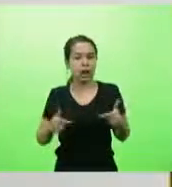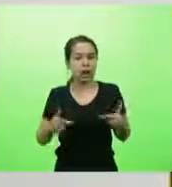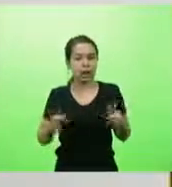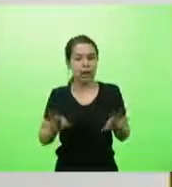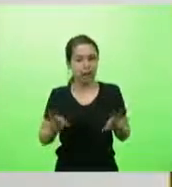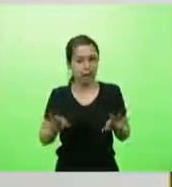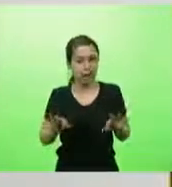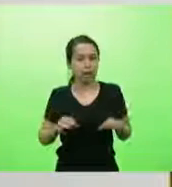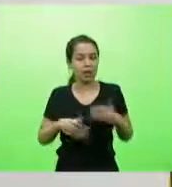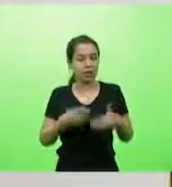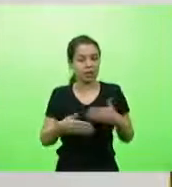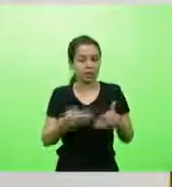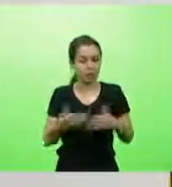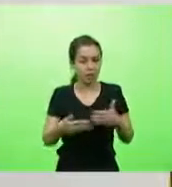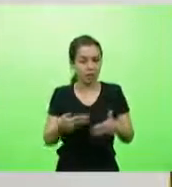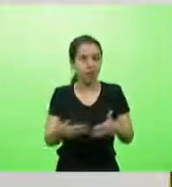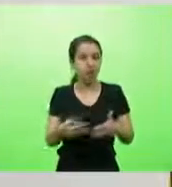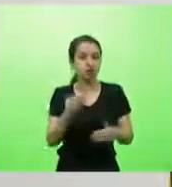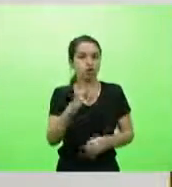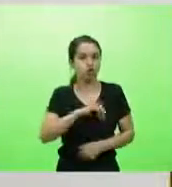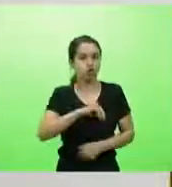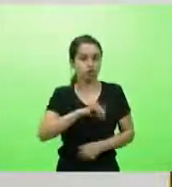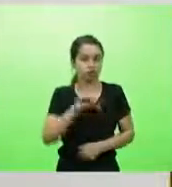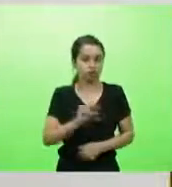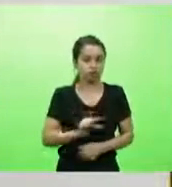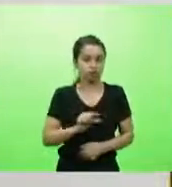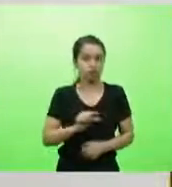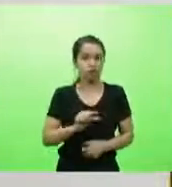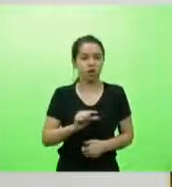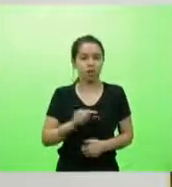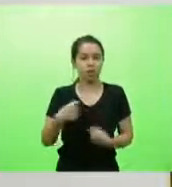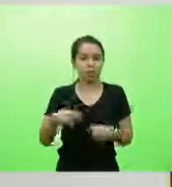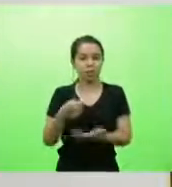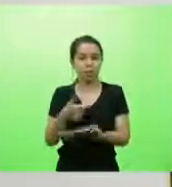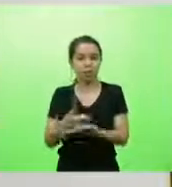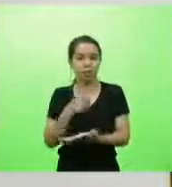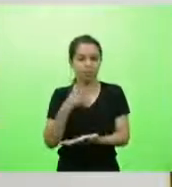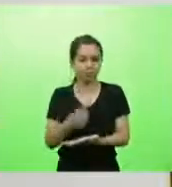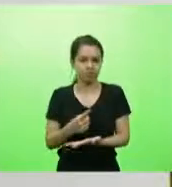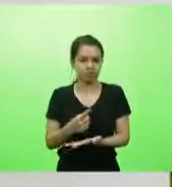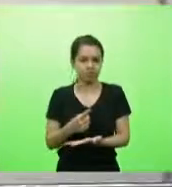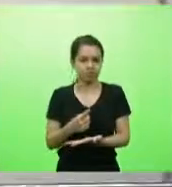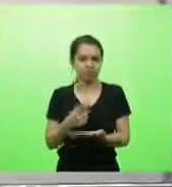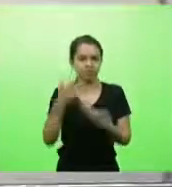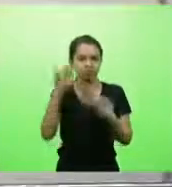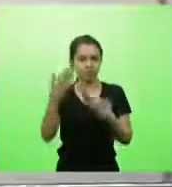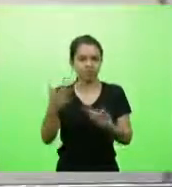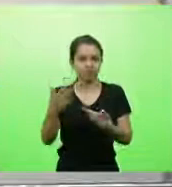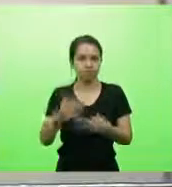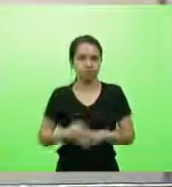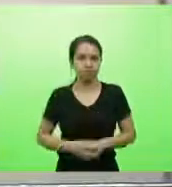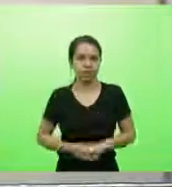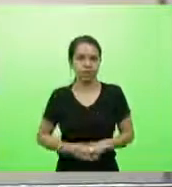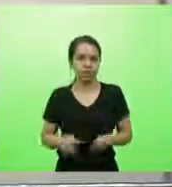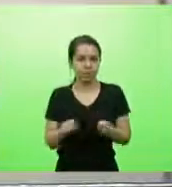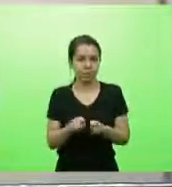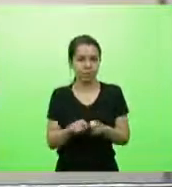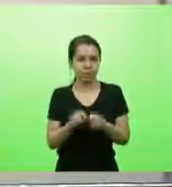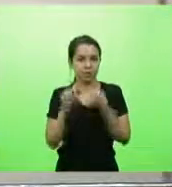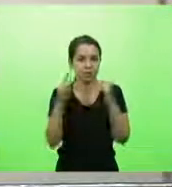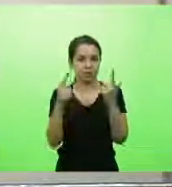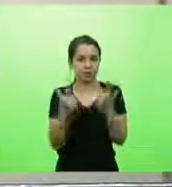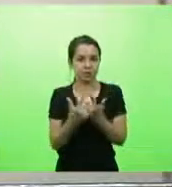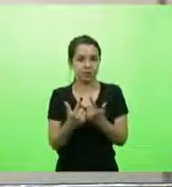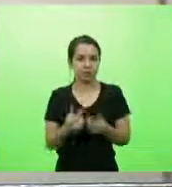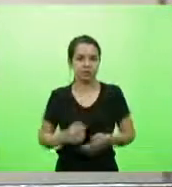conta na porta e não ter como pagar. Essa é a minha proposta. Obrigado, senhor presidente. Inclusive da Assembleia. Deputado Kennedy,